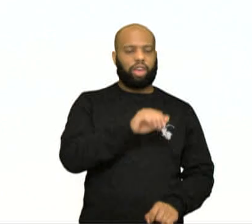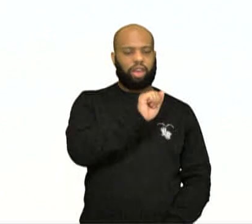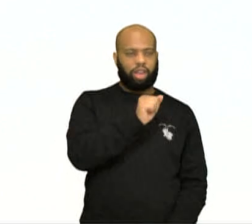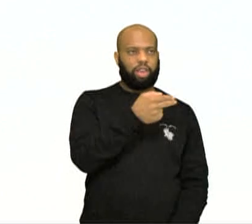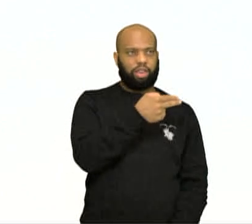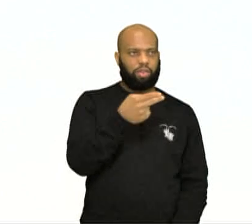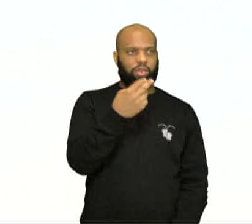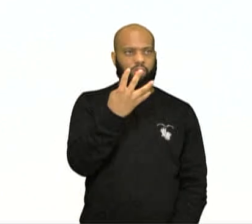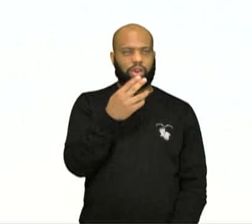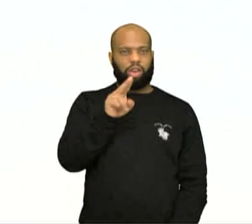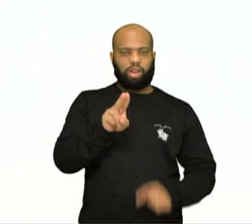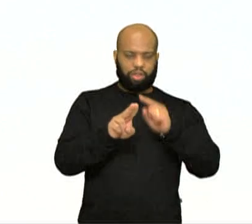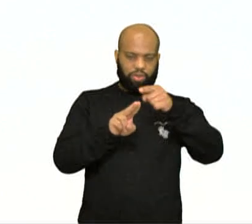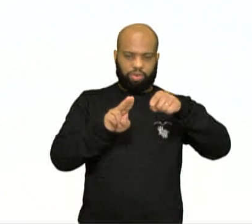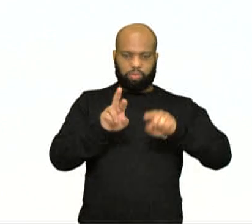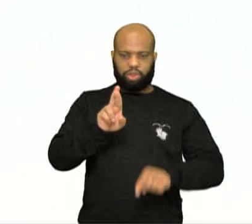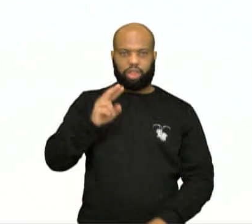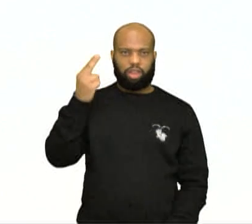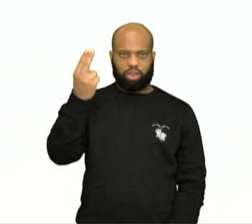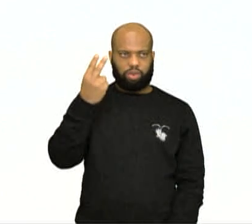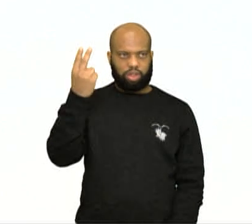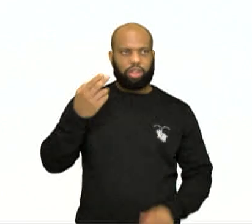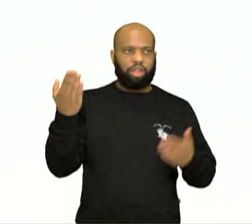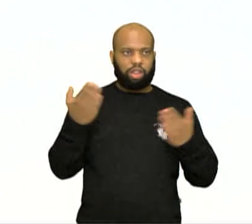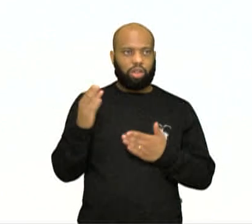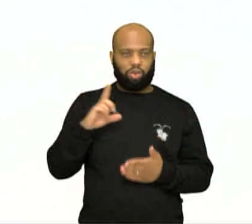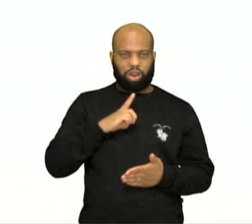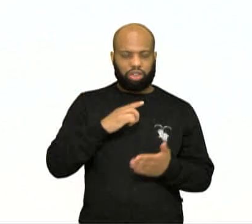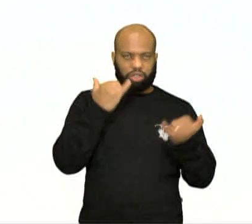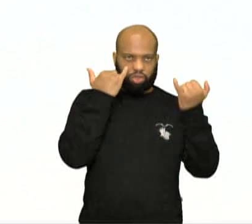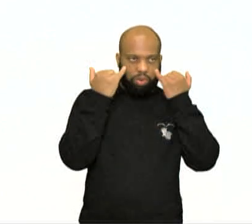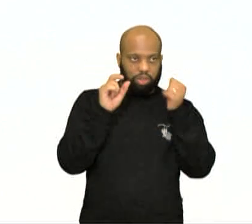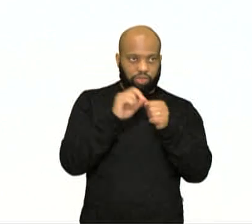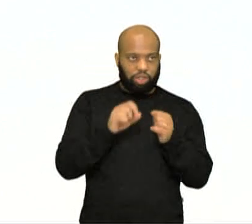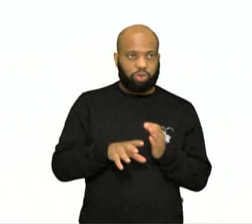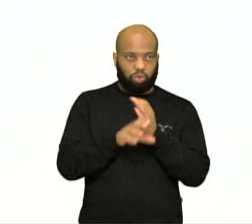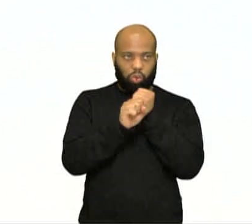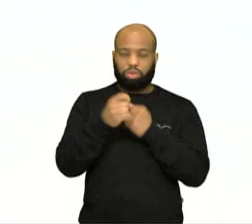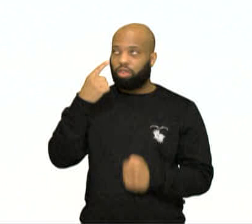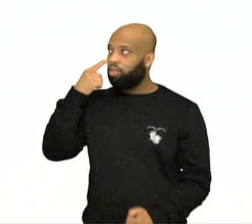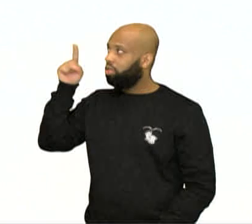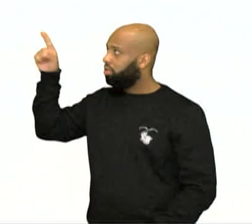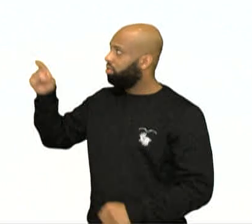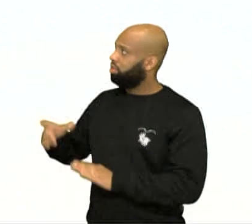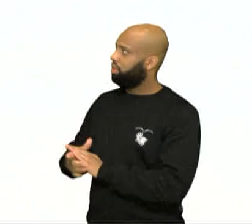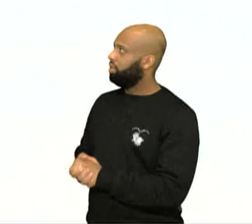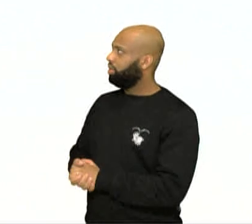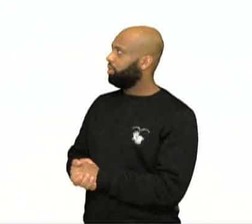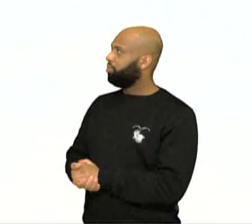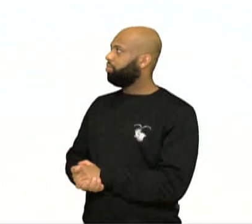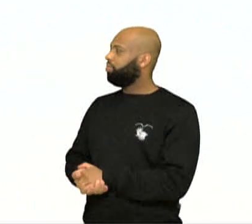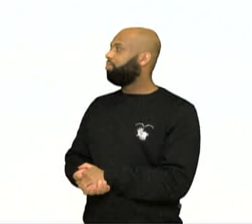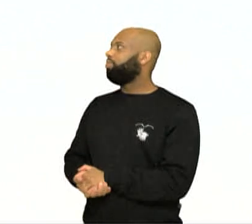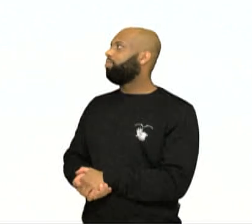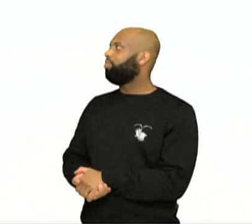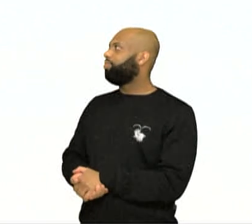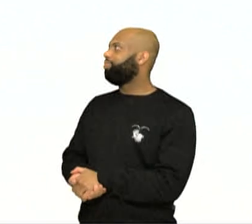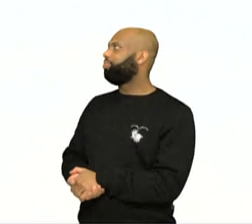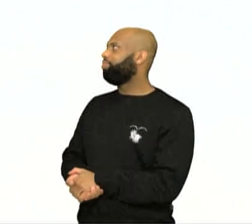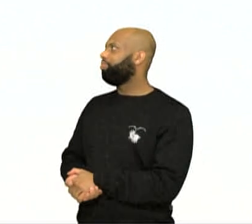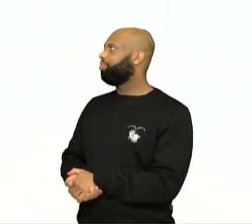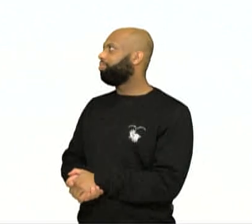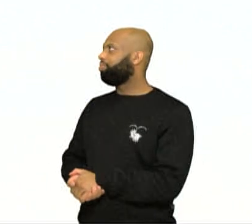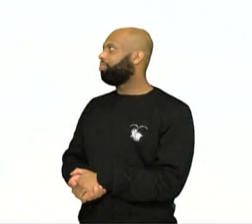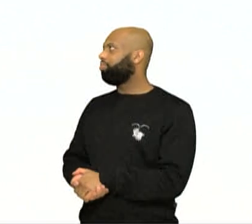substituímos o raio 6.369 e fazendo as continhas, a área da superfície da Terra aproximada é